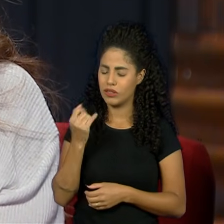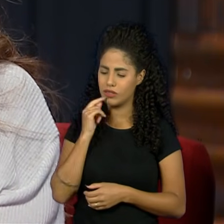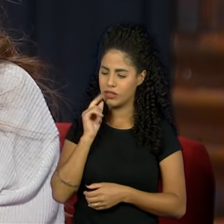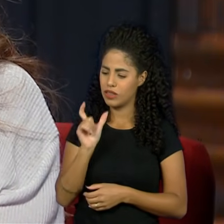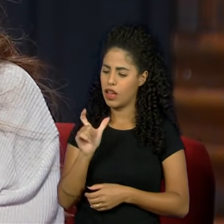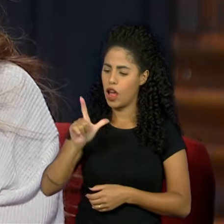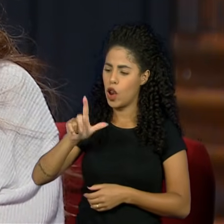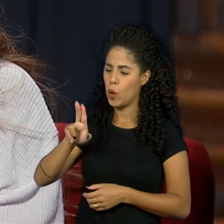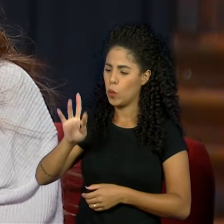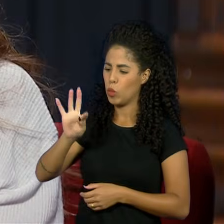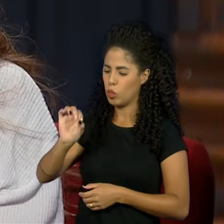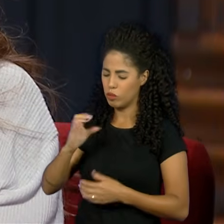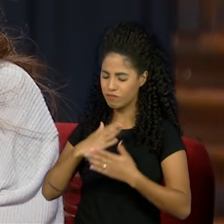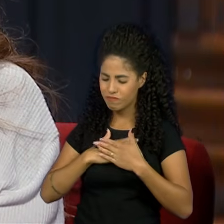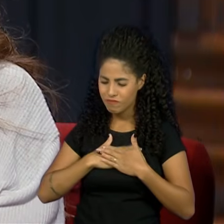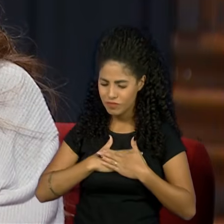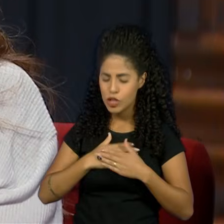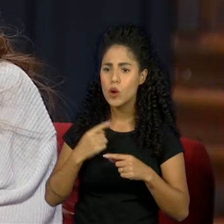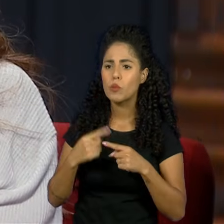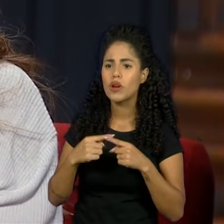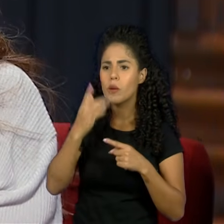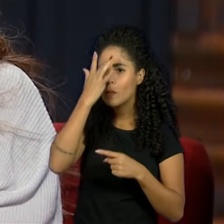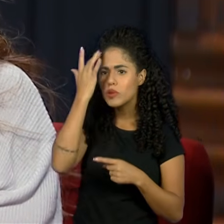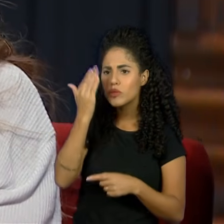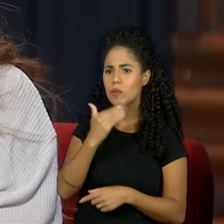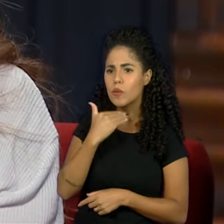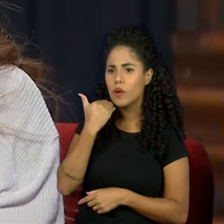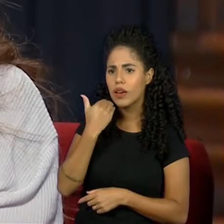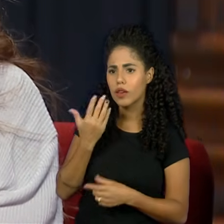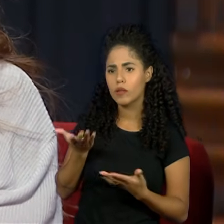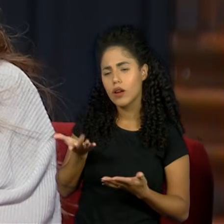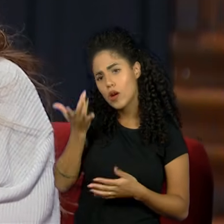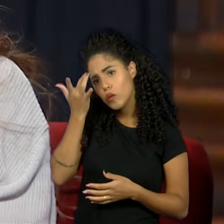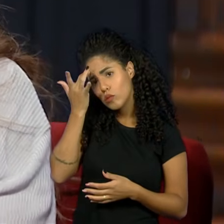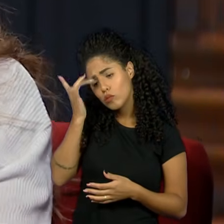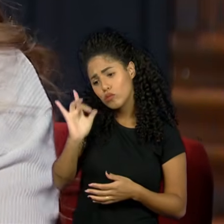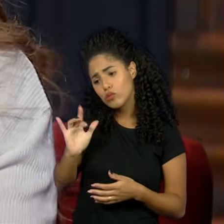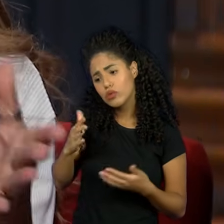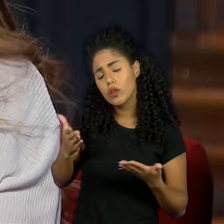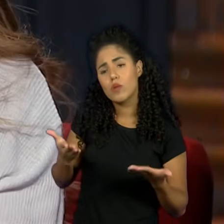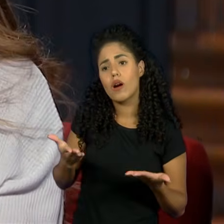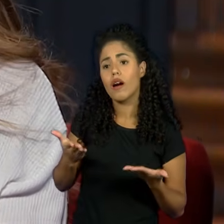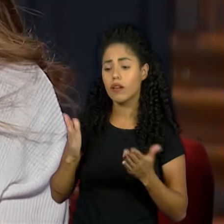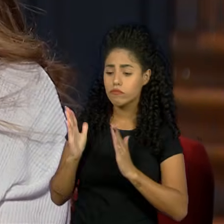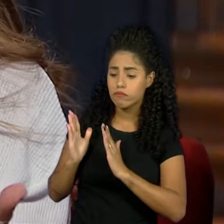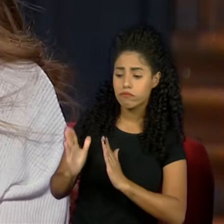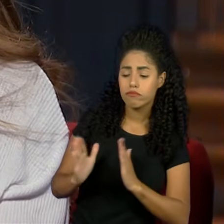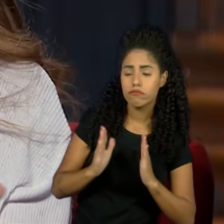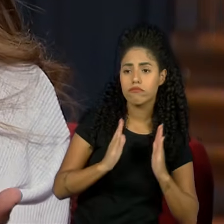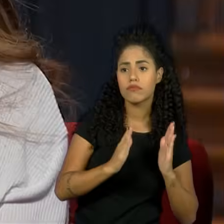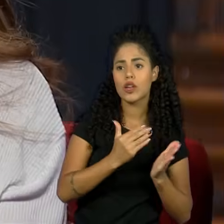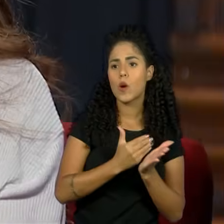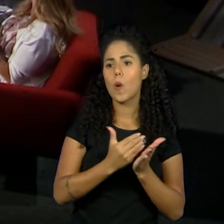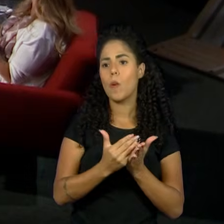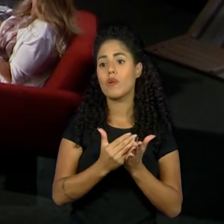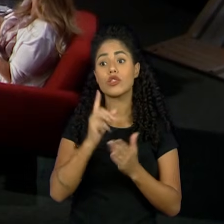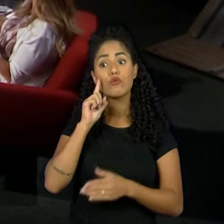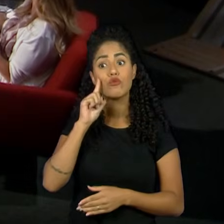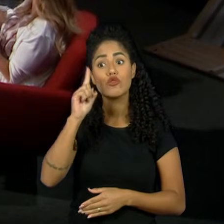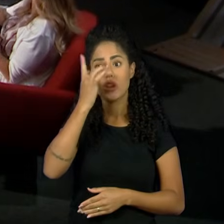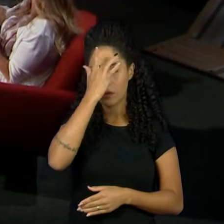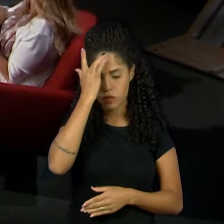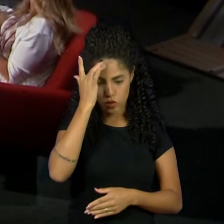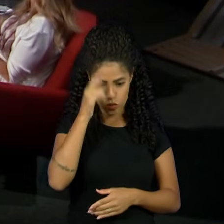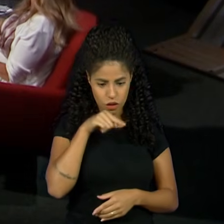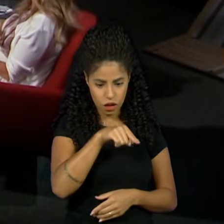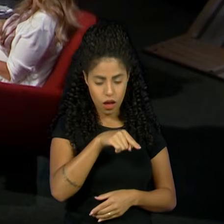luto ele acontece, queira você acha importante ou não. Sim. Então, é um processo que começa no dia da morte, da pessoa,